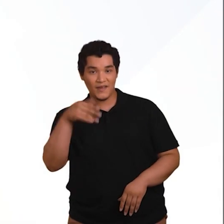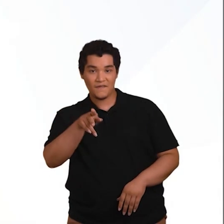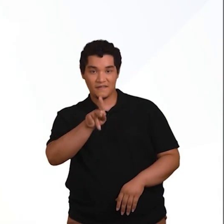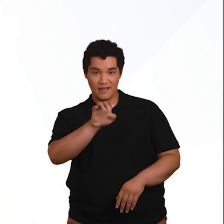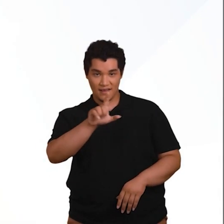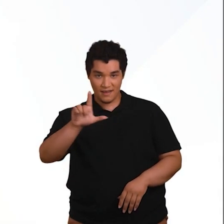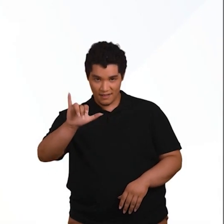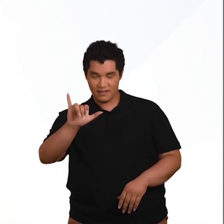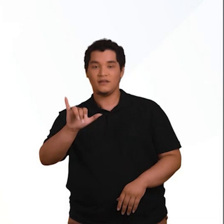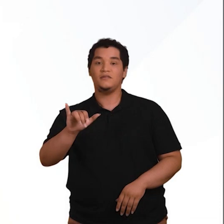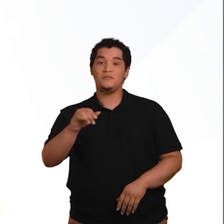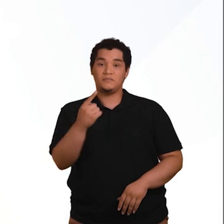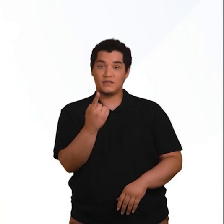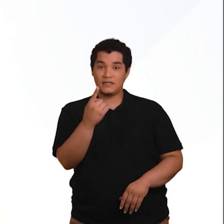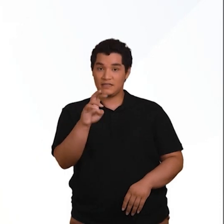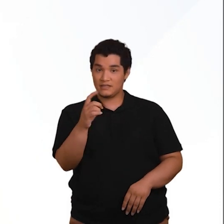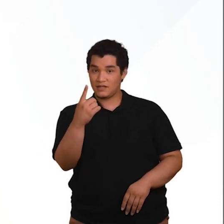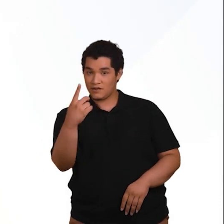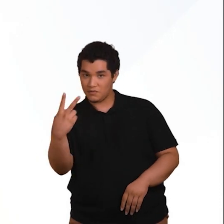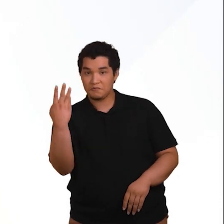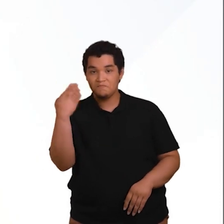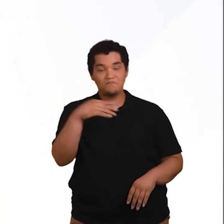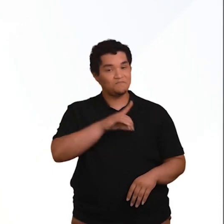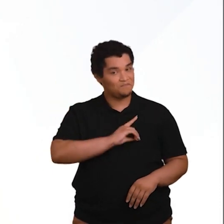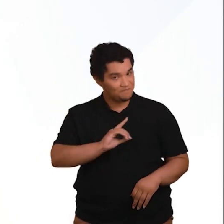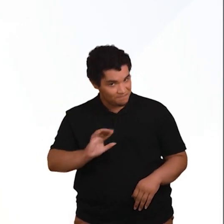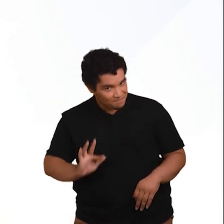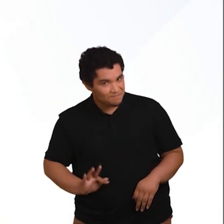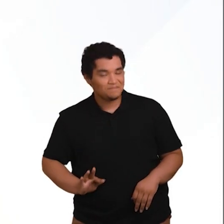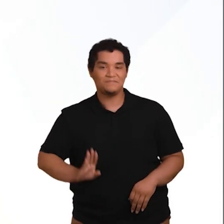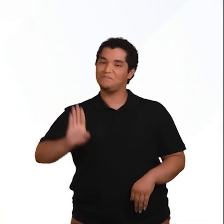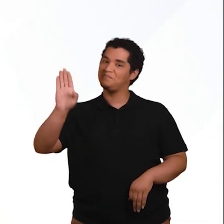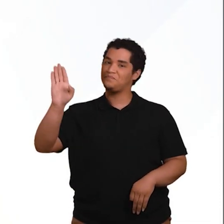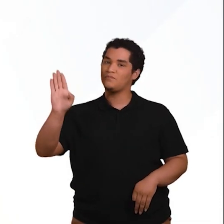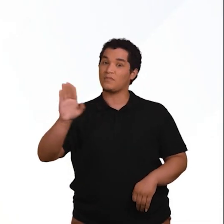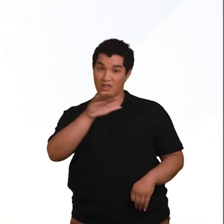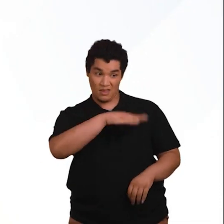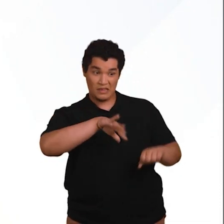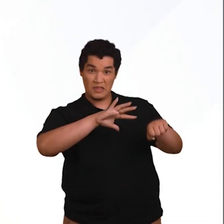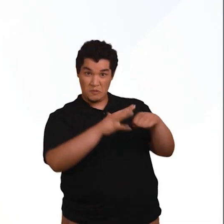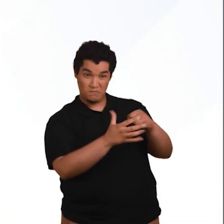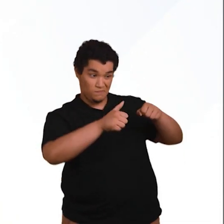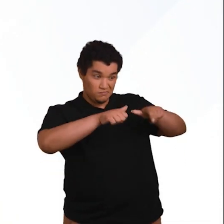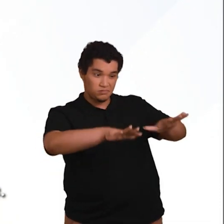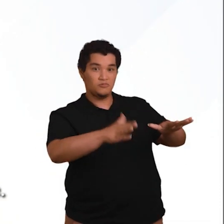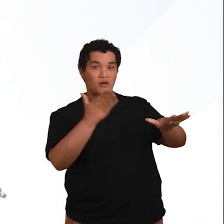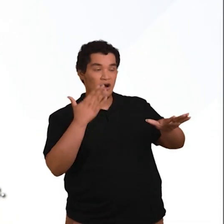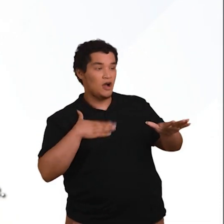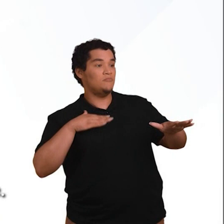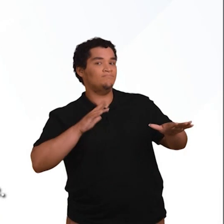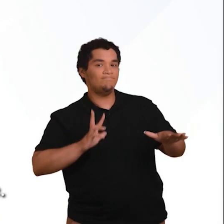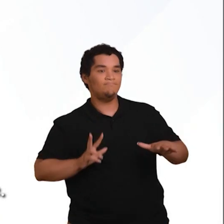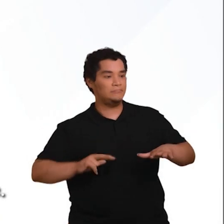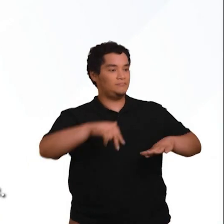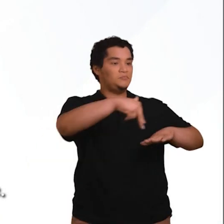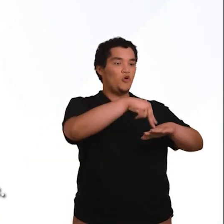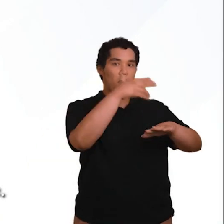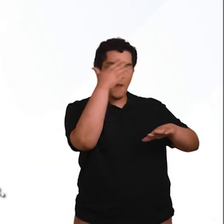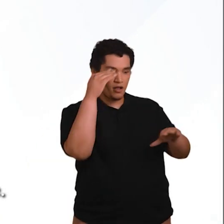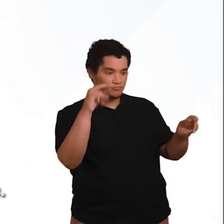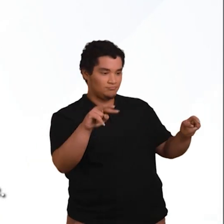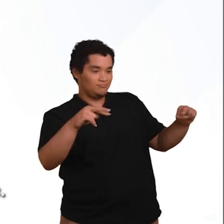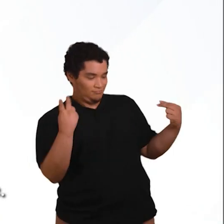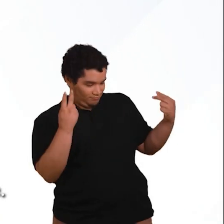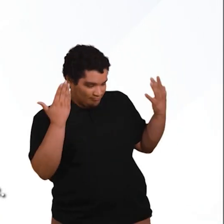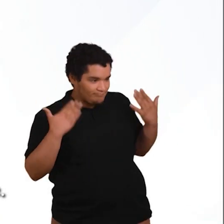Oi, sou Kelly da Enfermagem, 1512, sou a deputada federal. Na pandemia, estivemos na linha de frente e fomos reconhecidos por cuidar